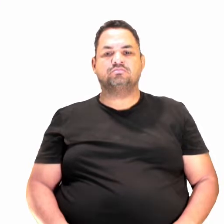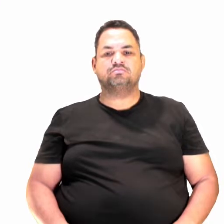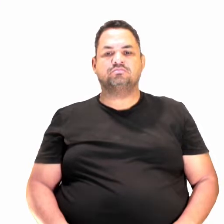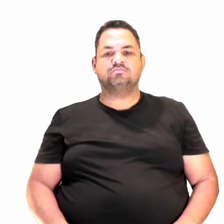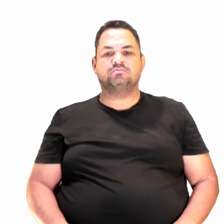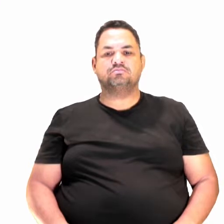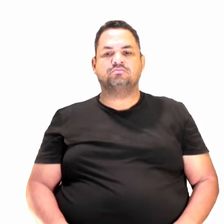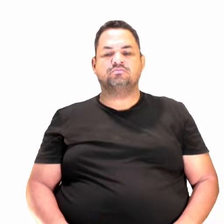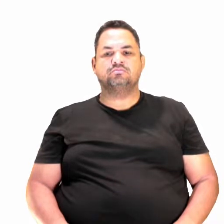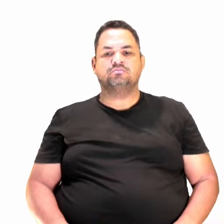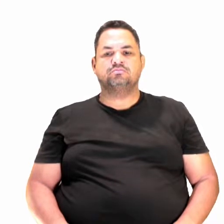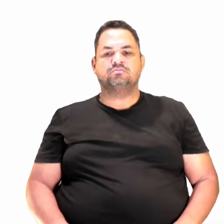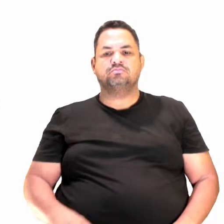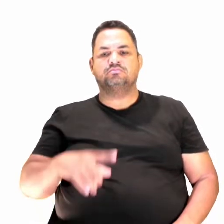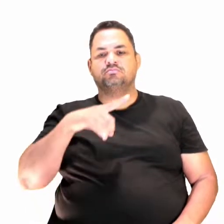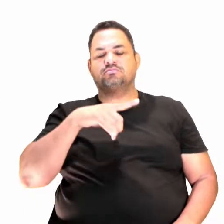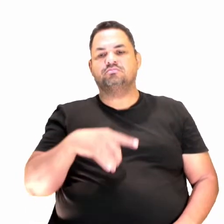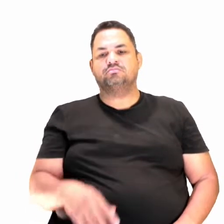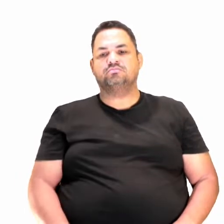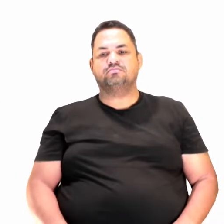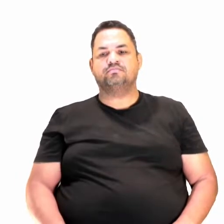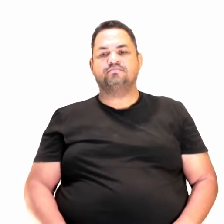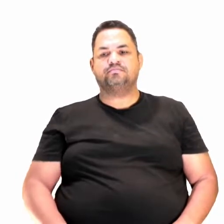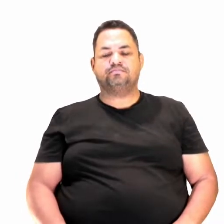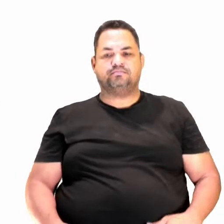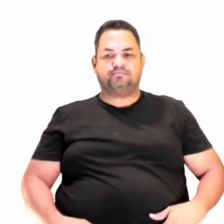include anorexia,